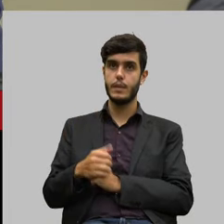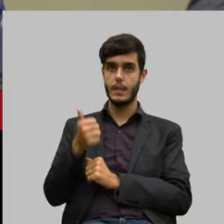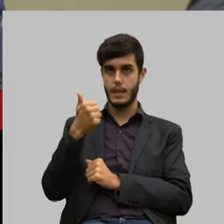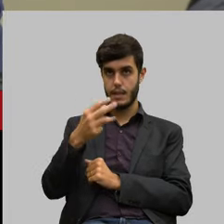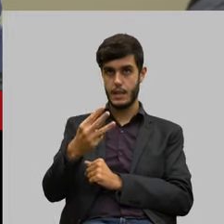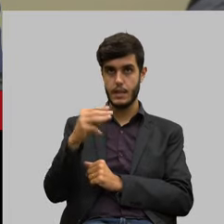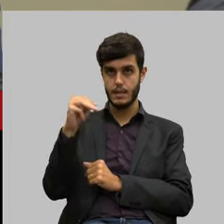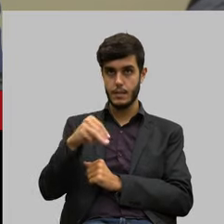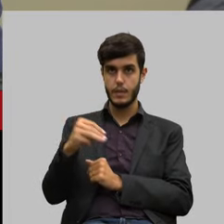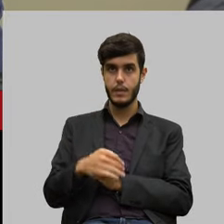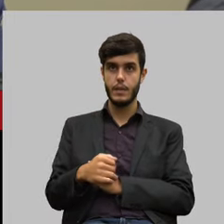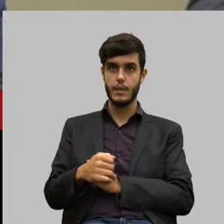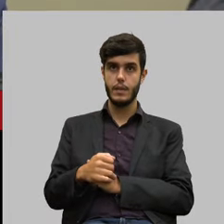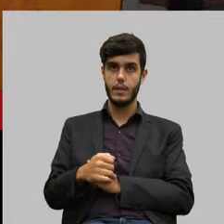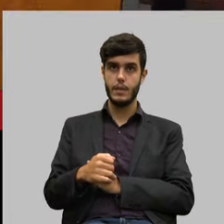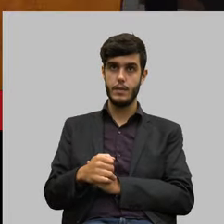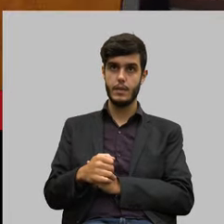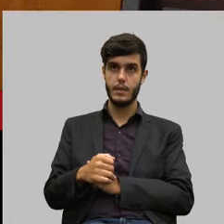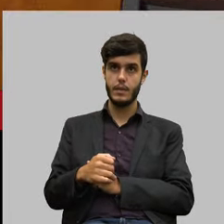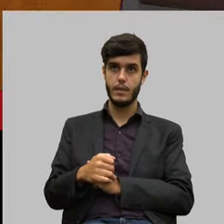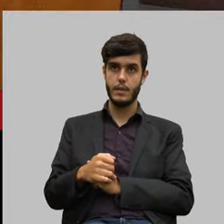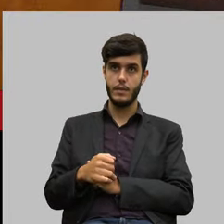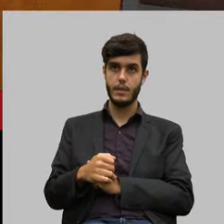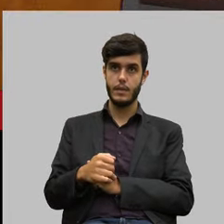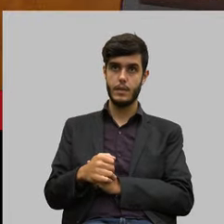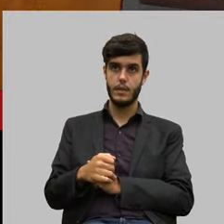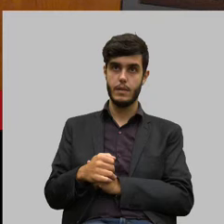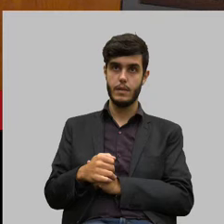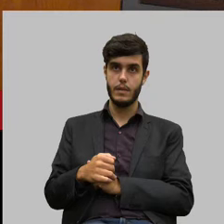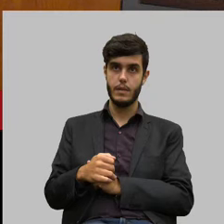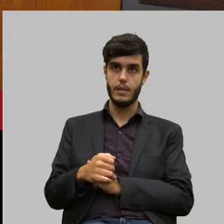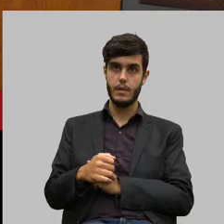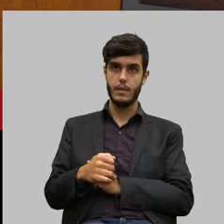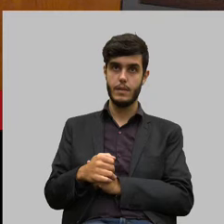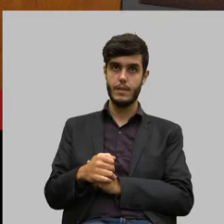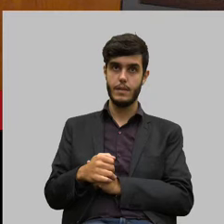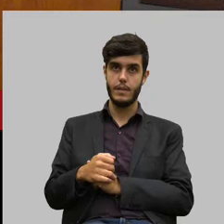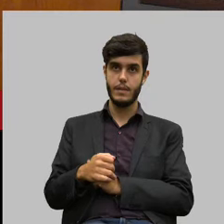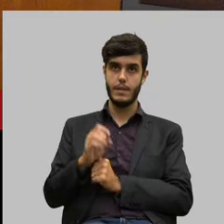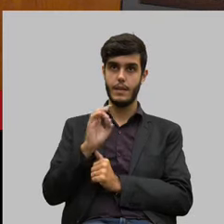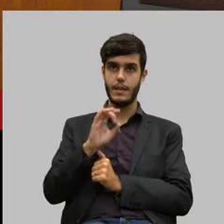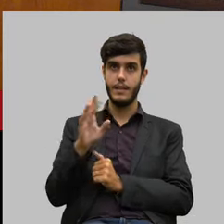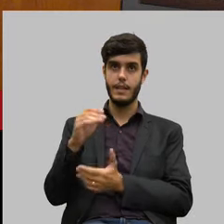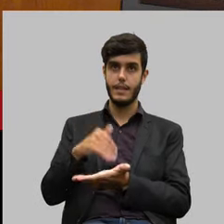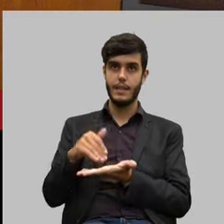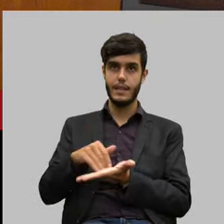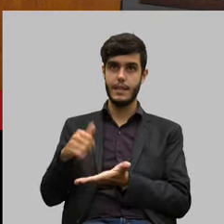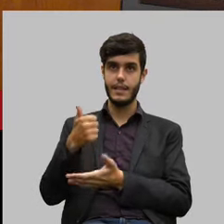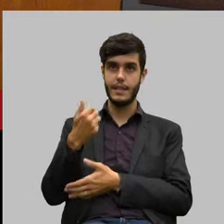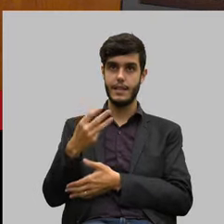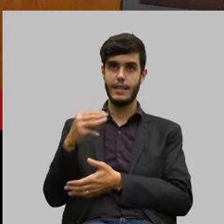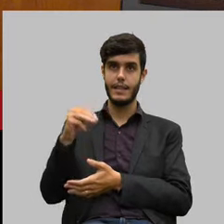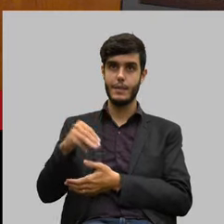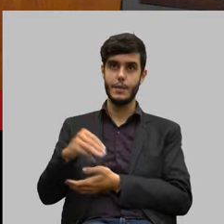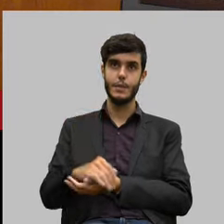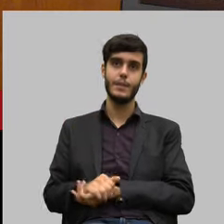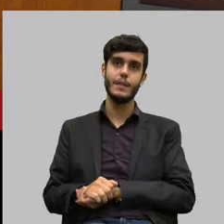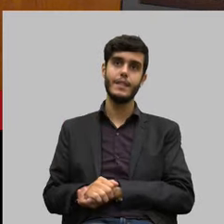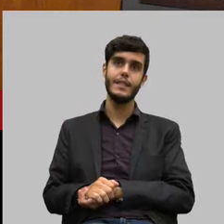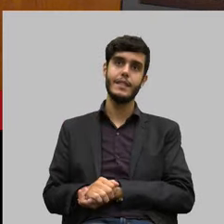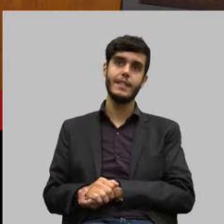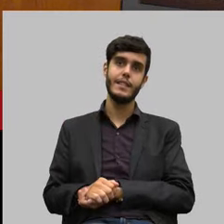minutos improrrogáveis 3 minutos para cada secretário É pode ser tá sendo